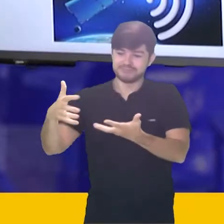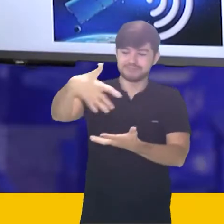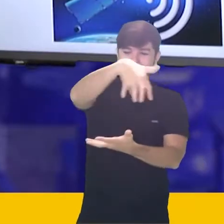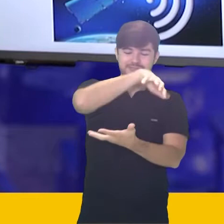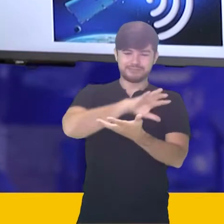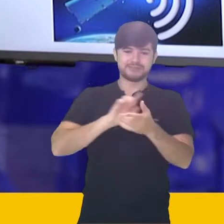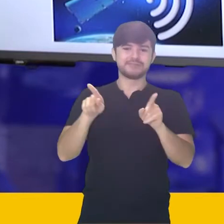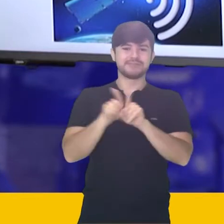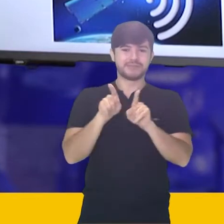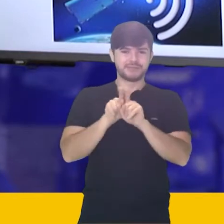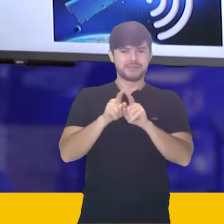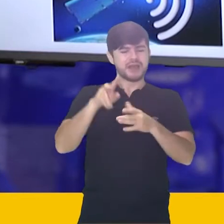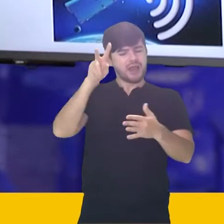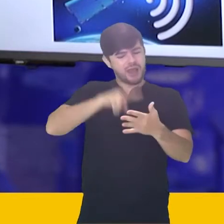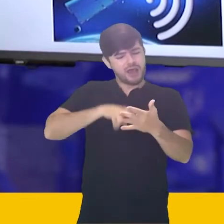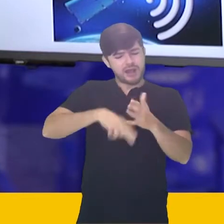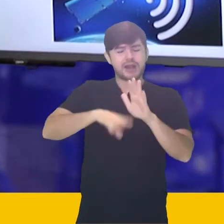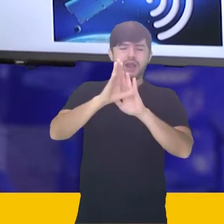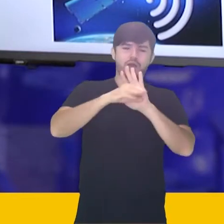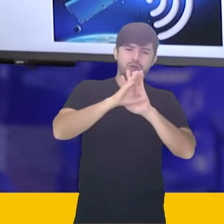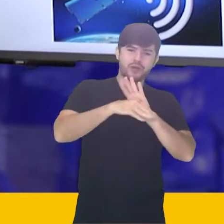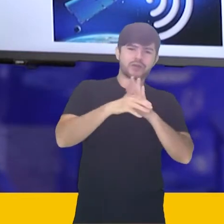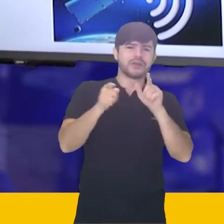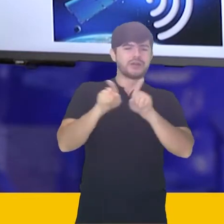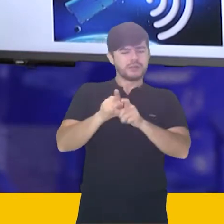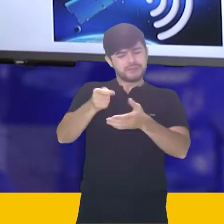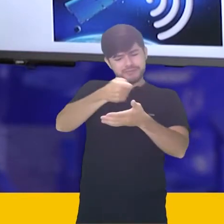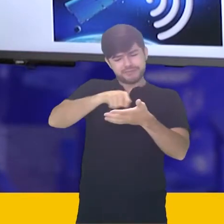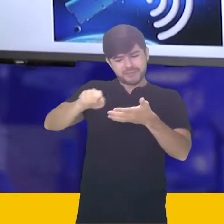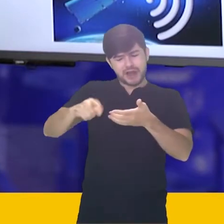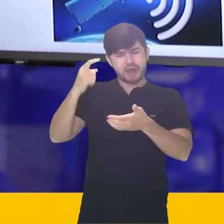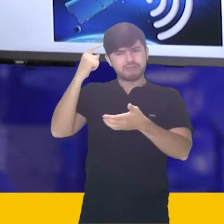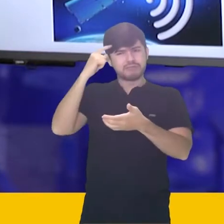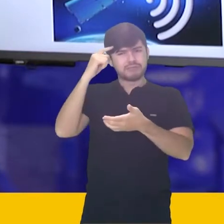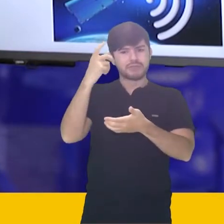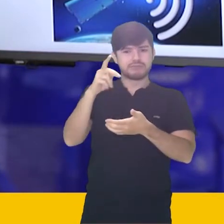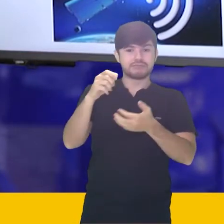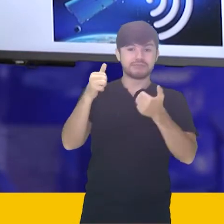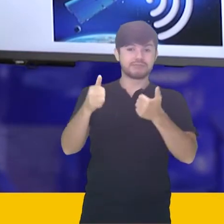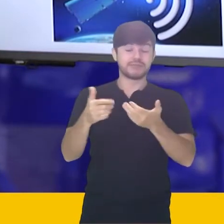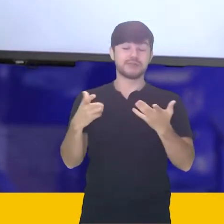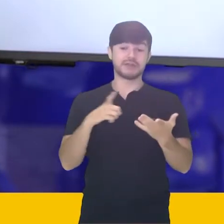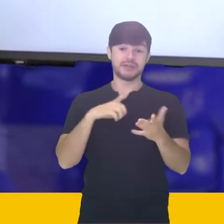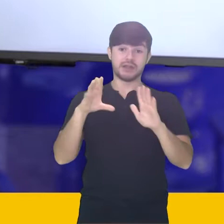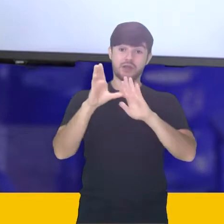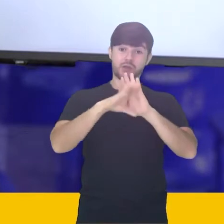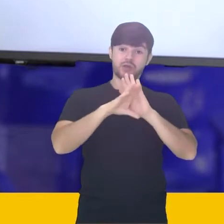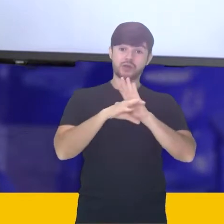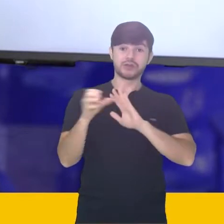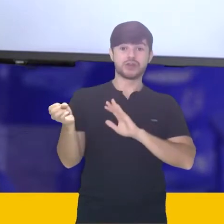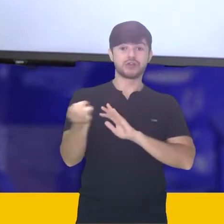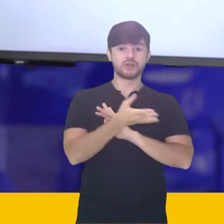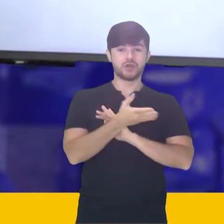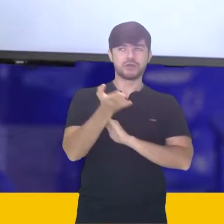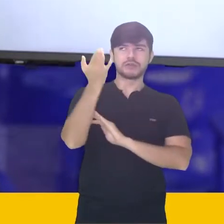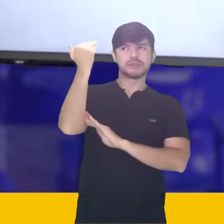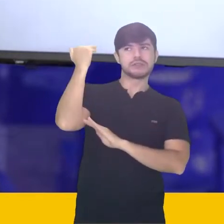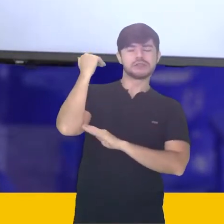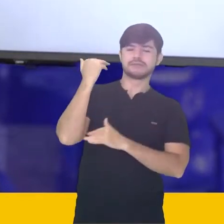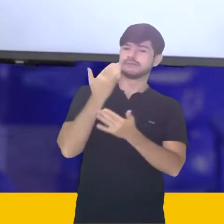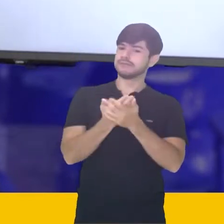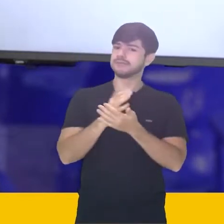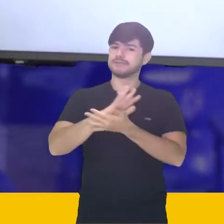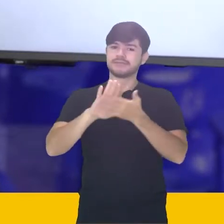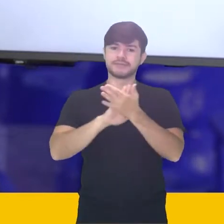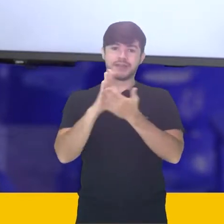e anotem, coloquem suas dúvidas sobre ele, tá? Tem um conceito novo que a gente não tratou na nossa última aula,